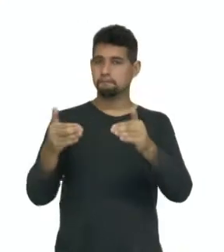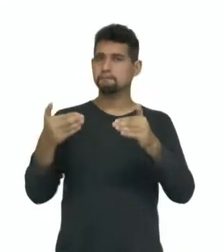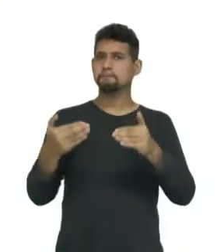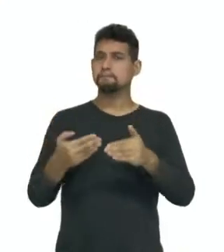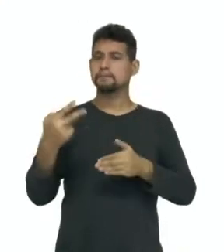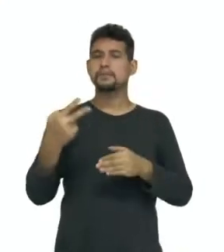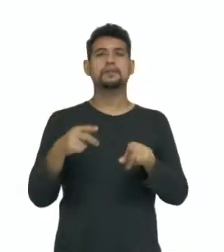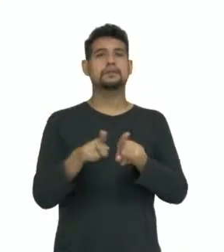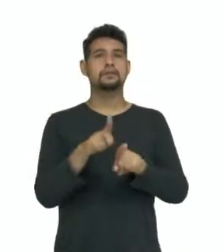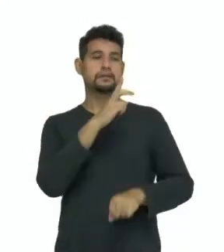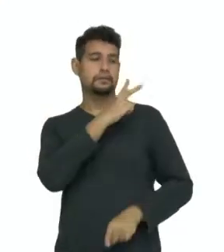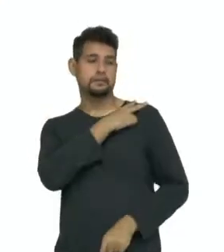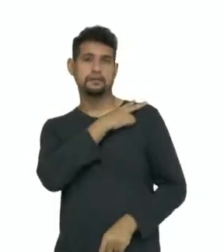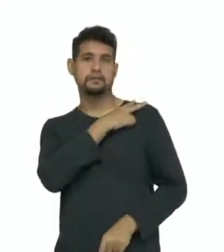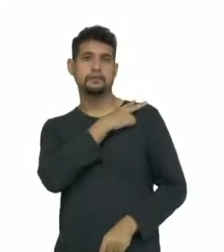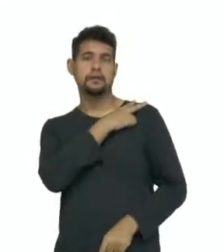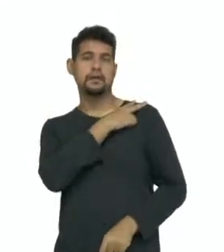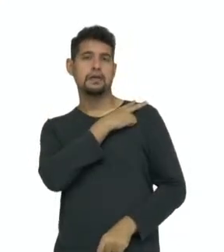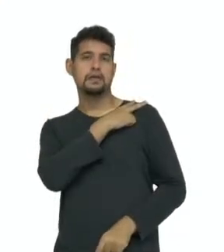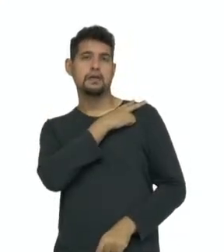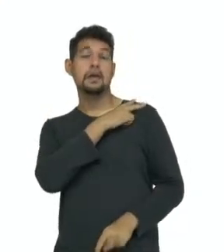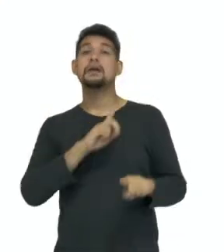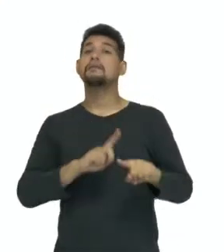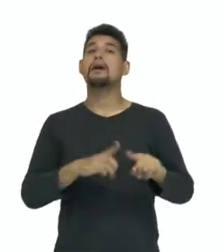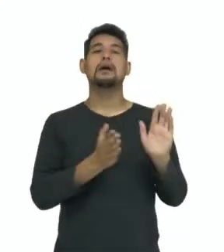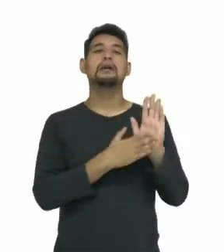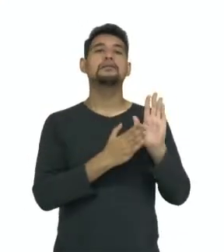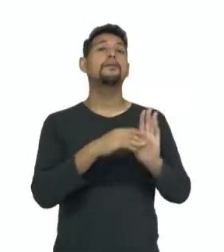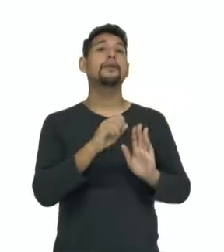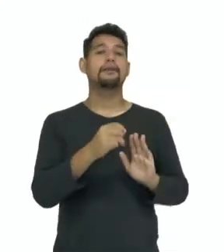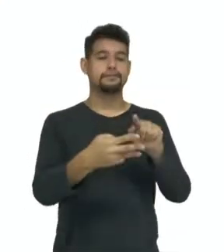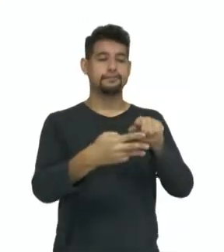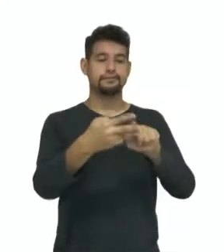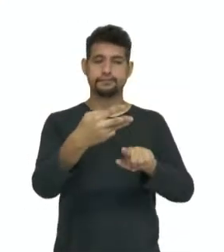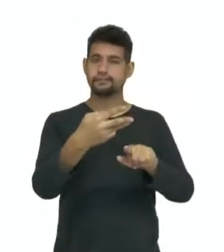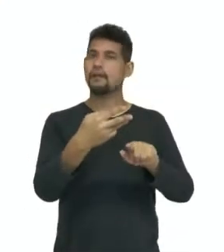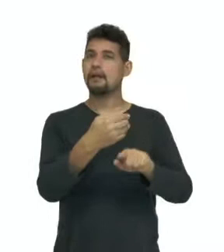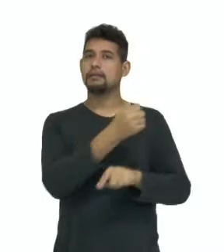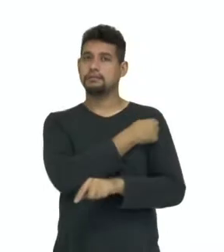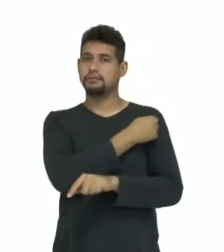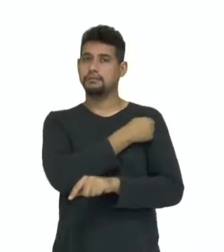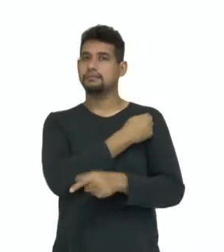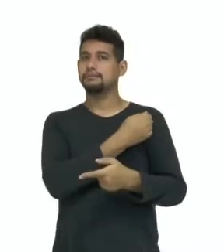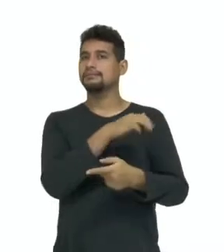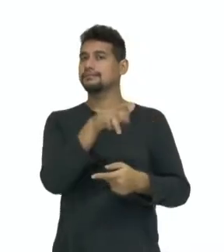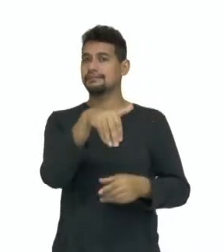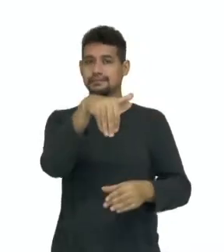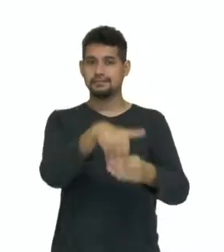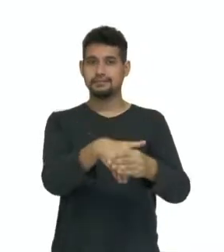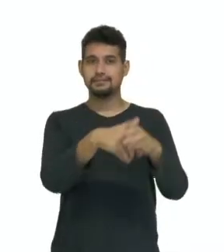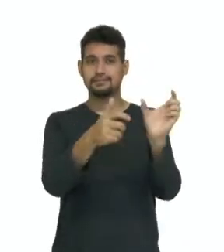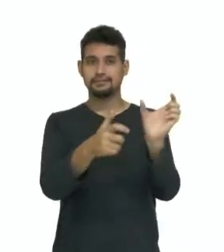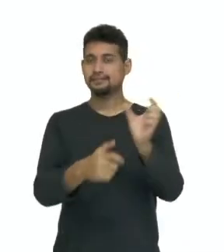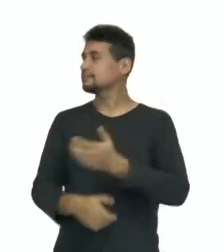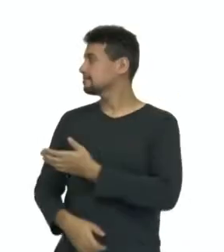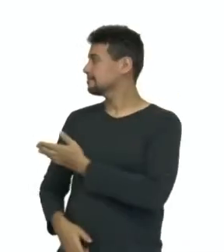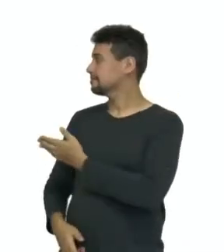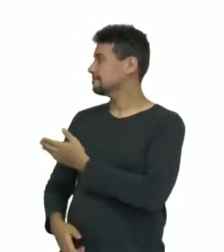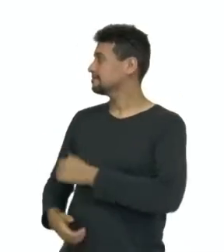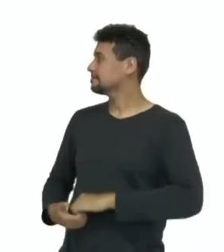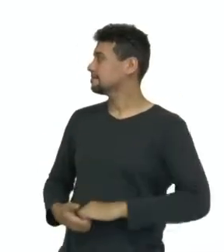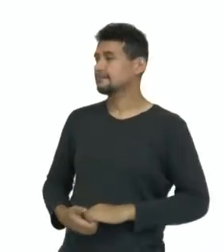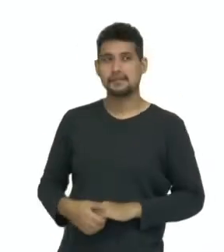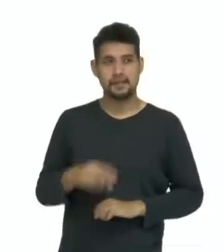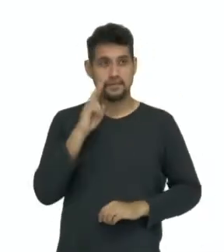série do ensino médio. E candidataram-se 3 alunos, conforme a cédula de votação abaixo. Então